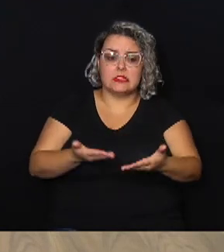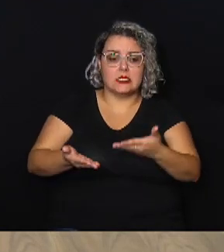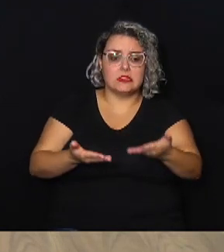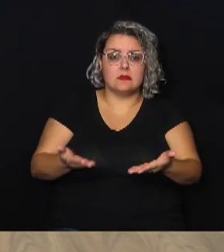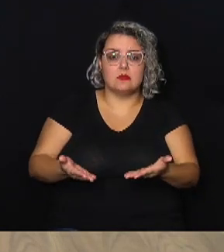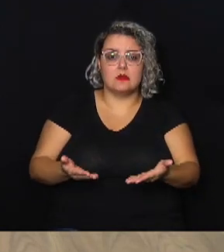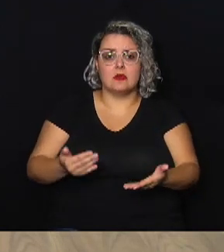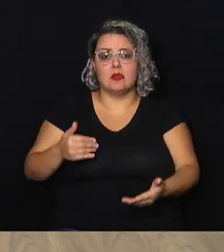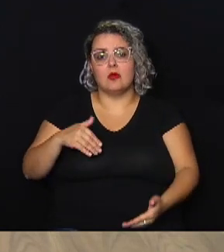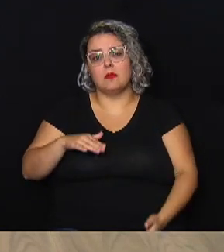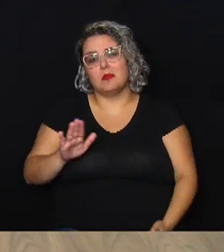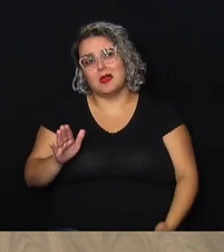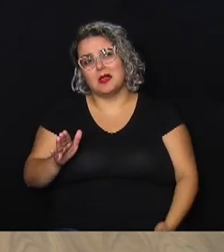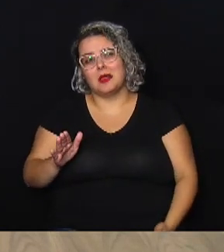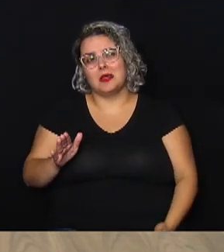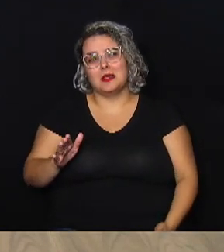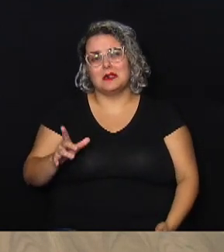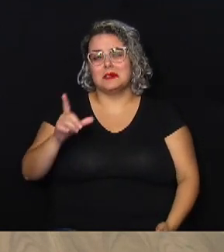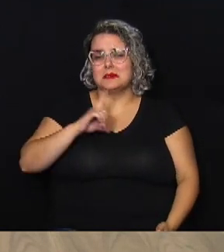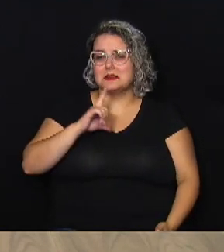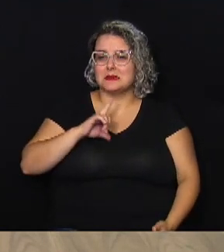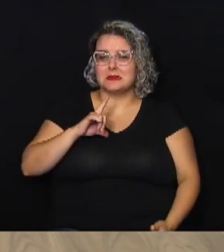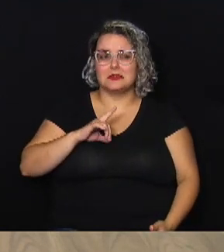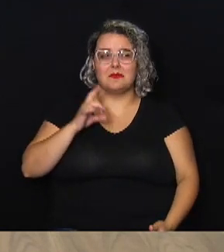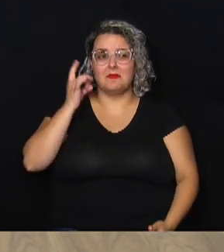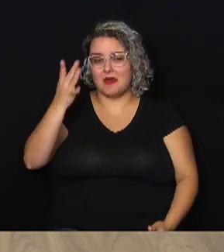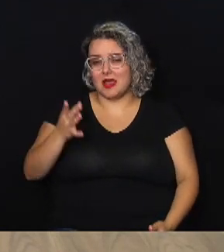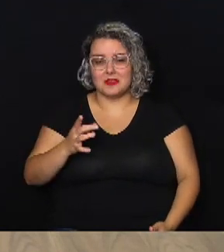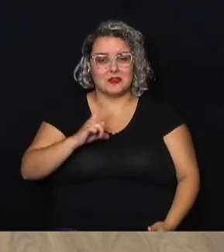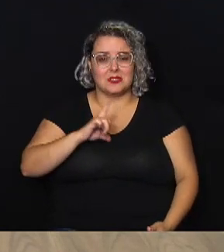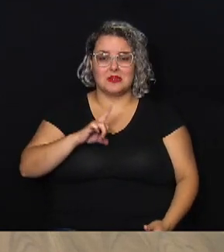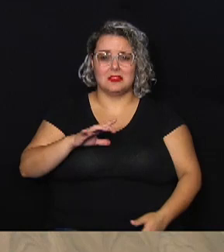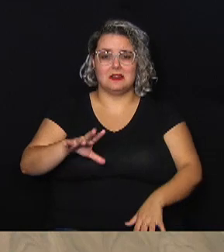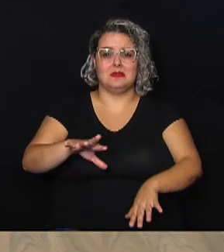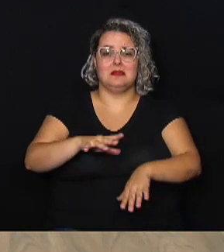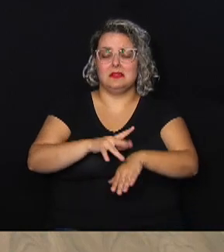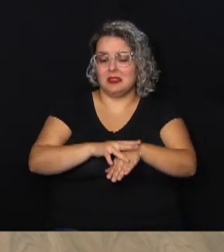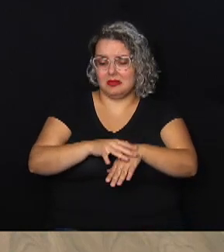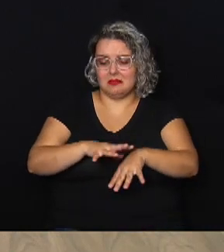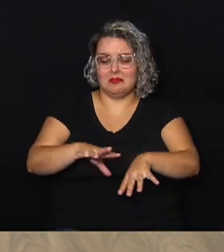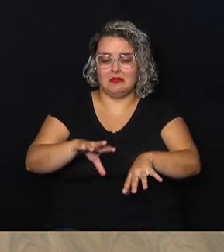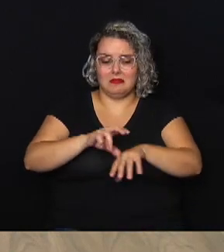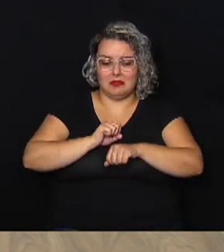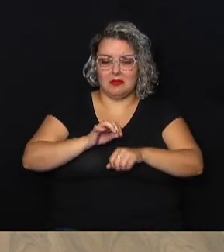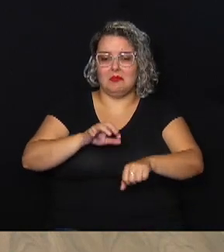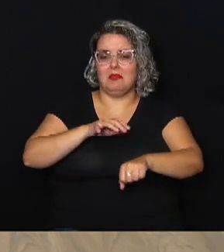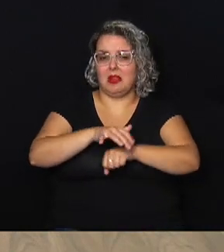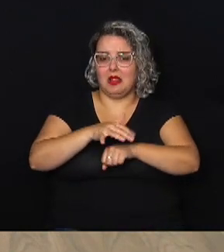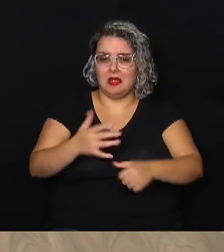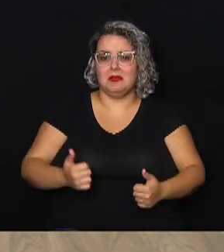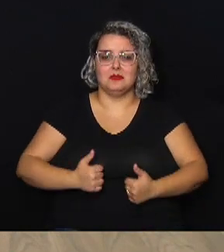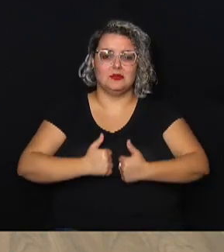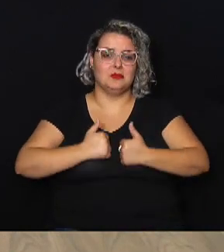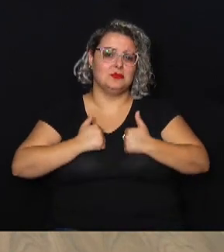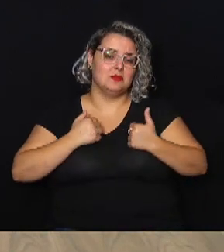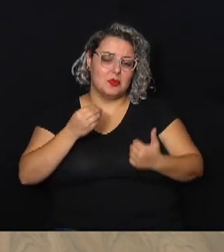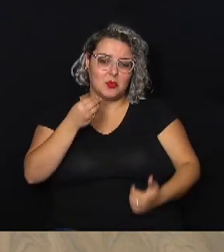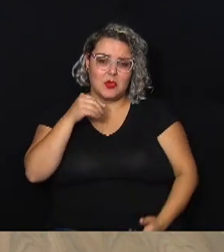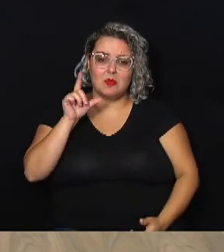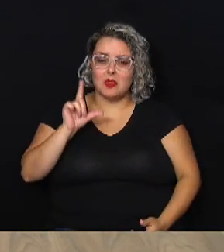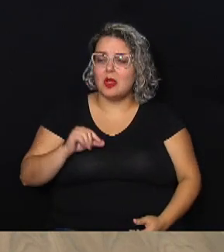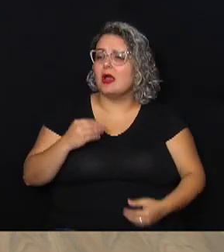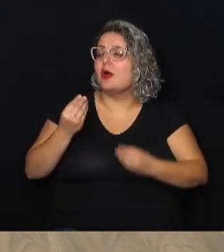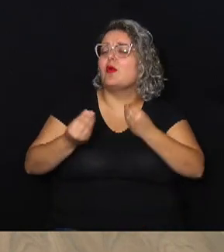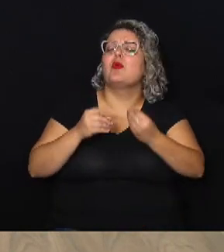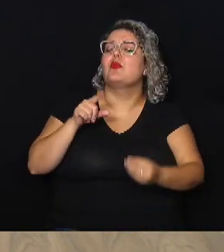mais suscetível a ter doenças, a infecções? O sistema imune dela fica mais frágil, mais baixo? Como